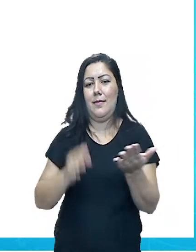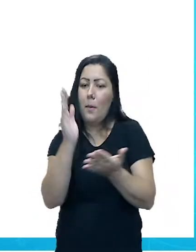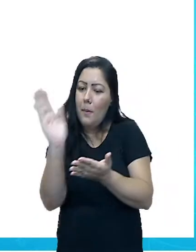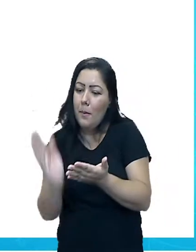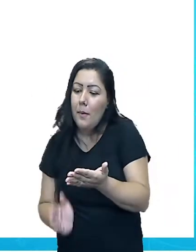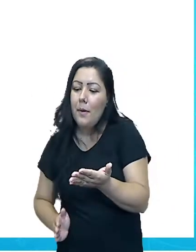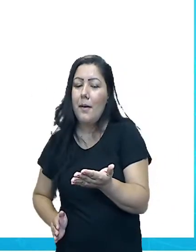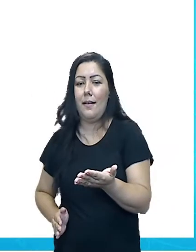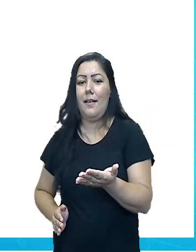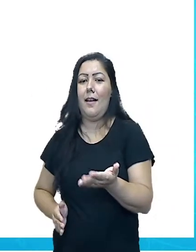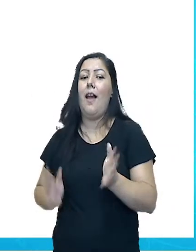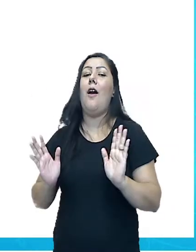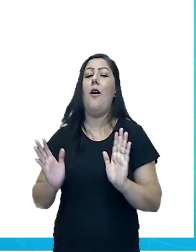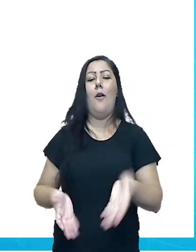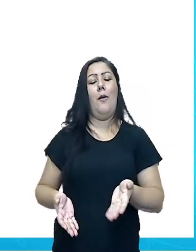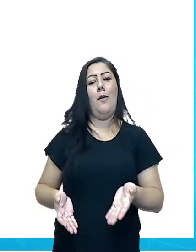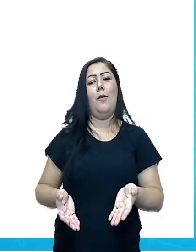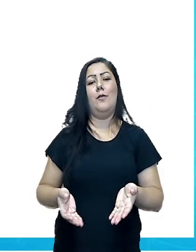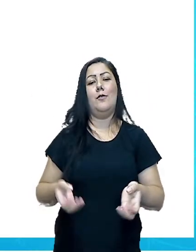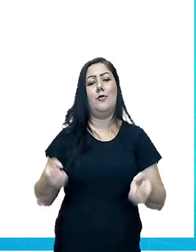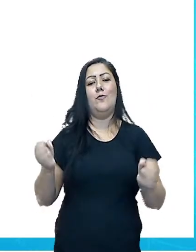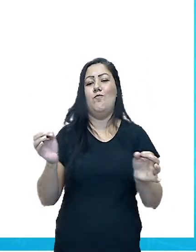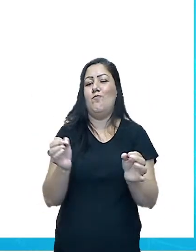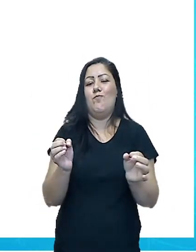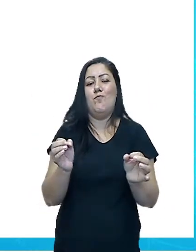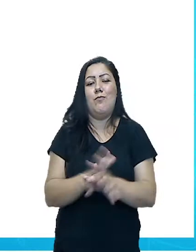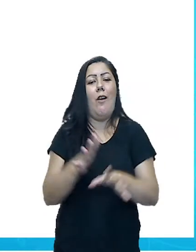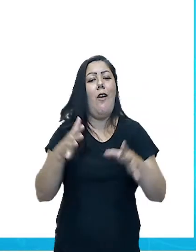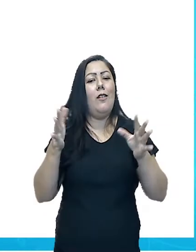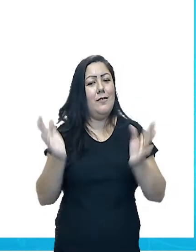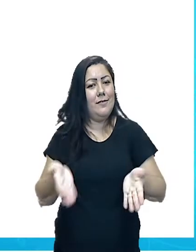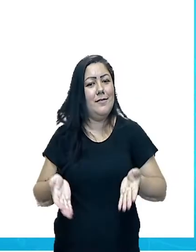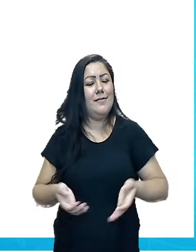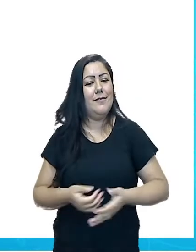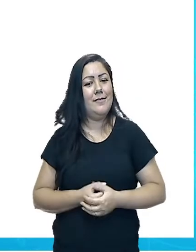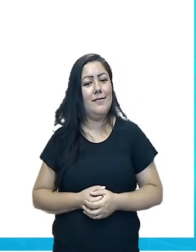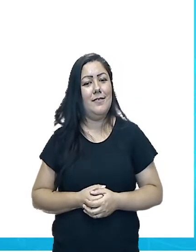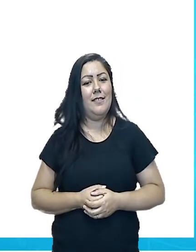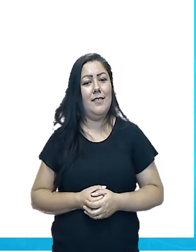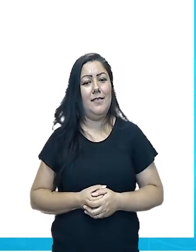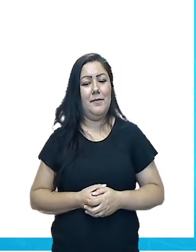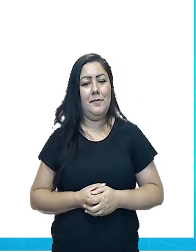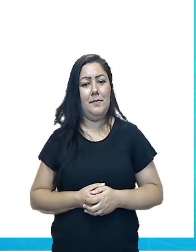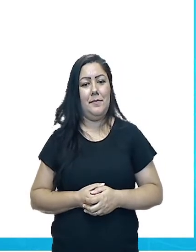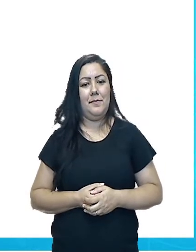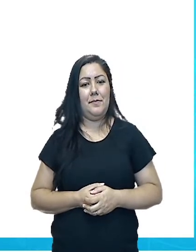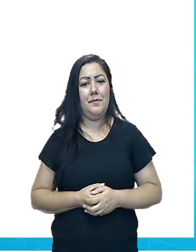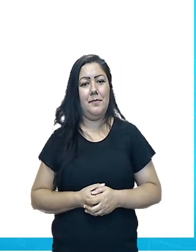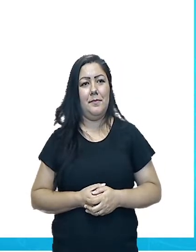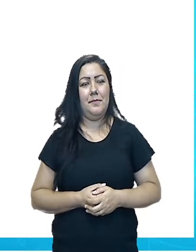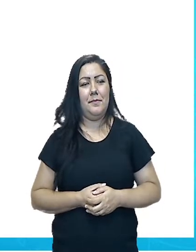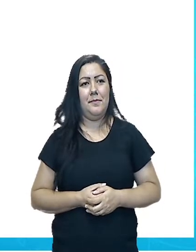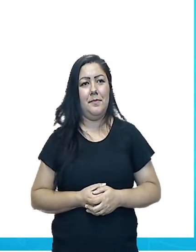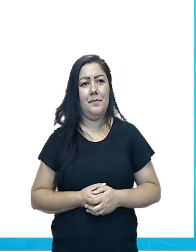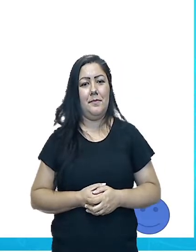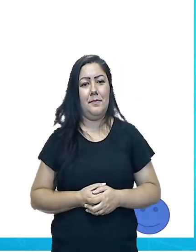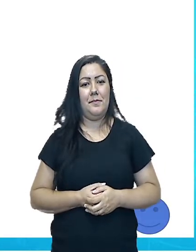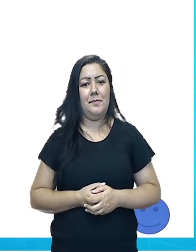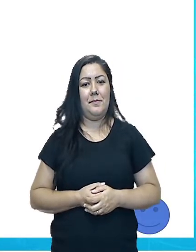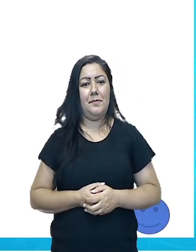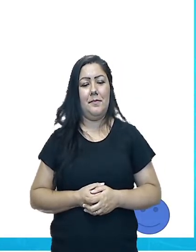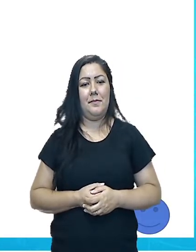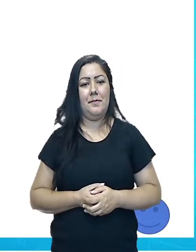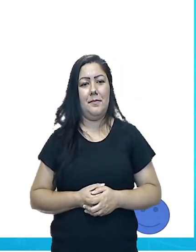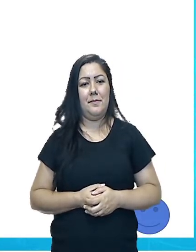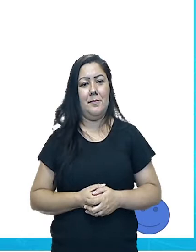tendo uma introdução para ver um pouquinho sobre a grandeza desse país.